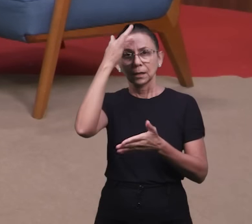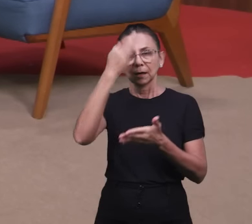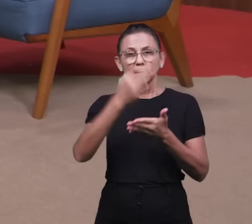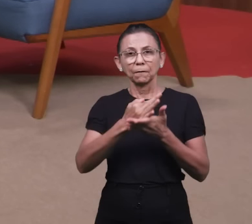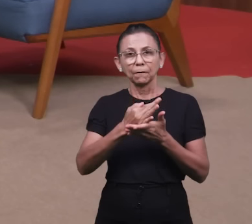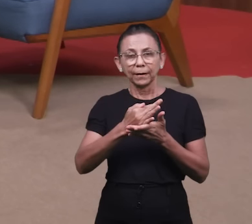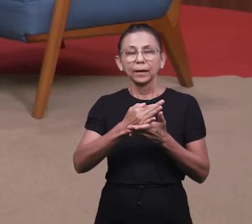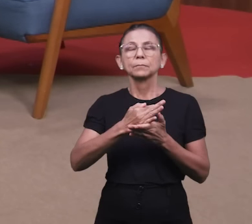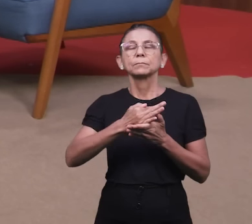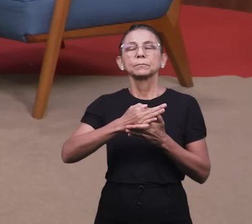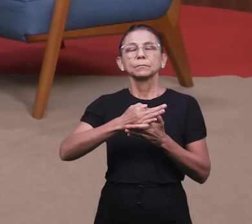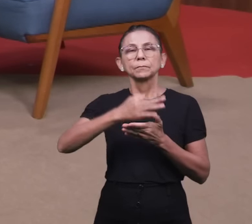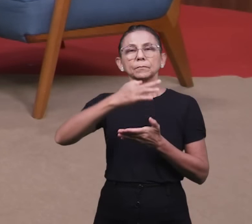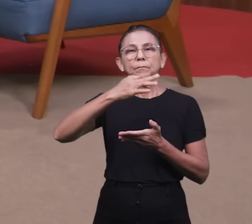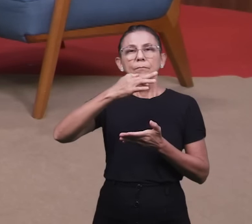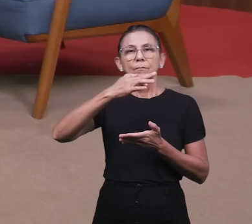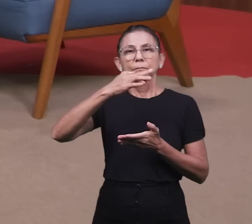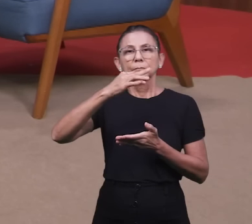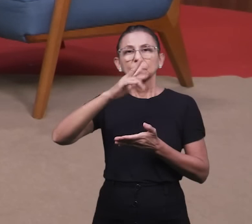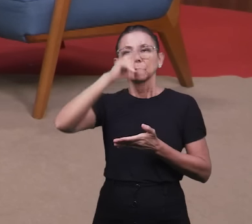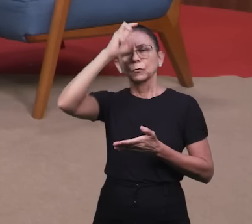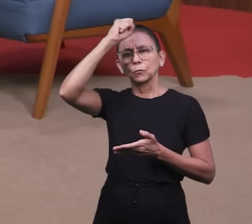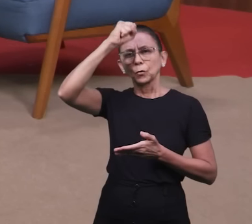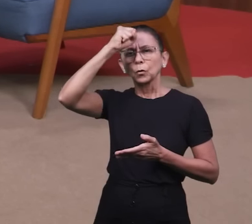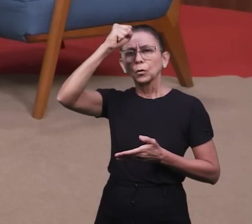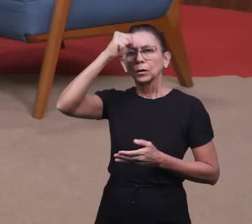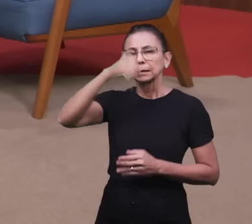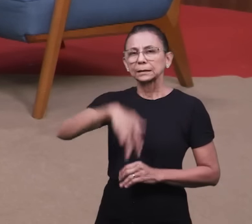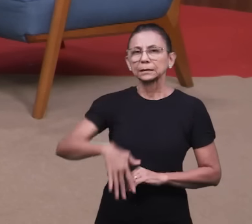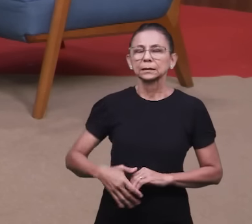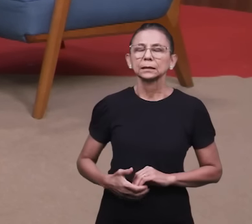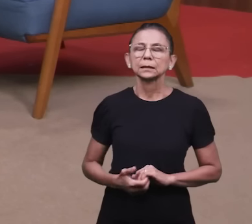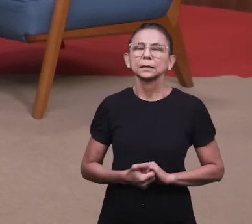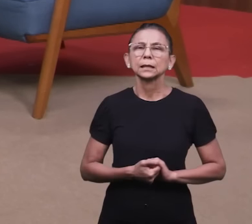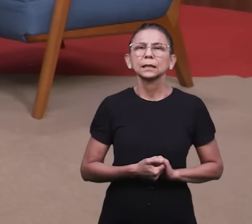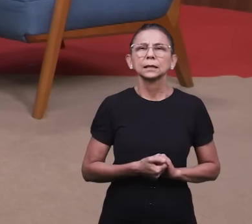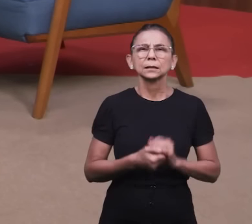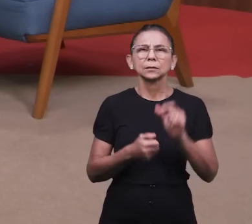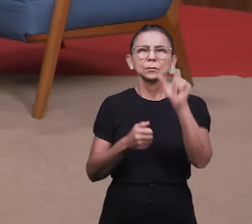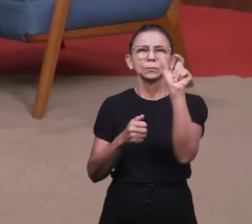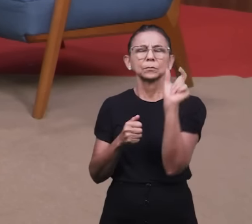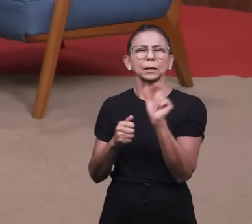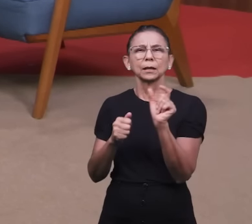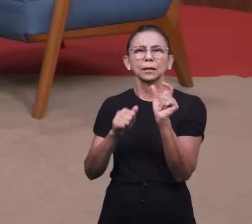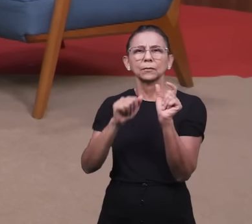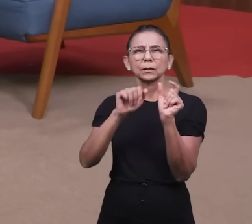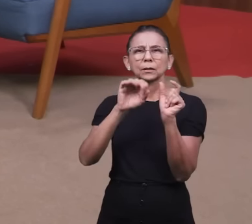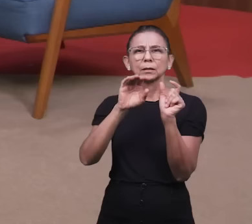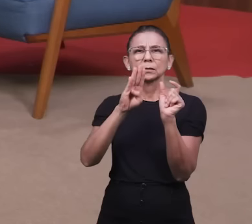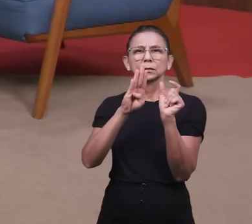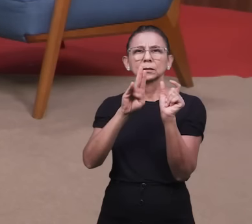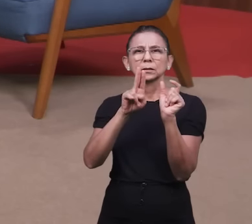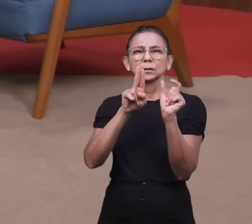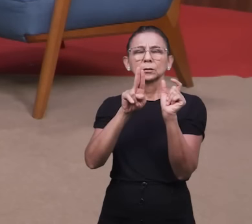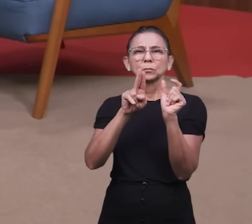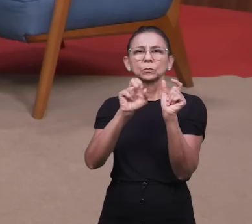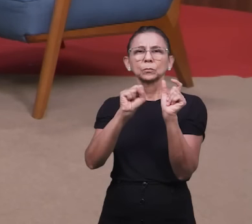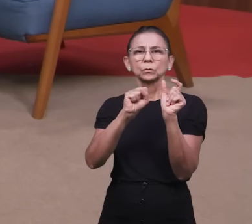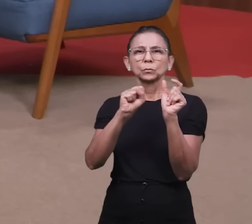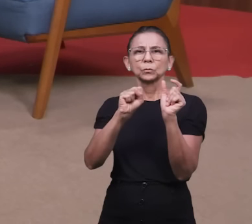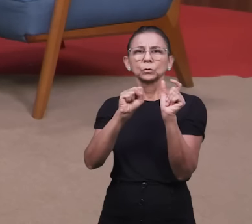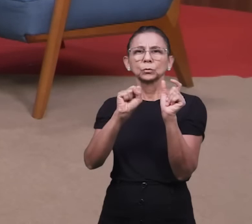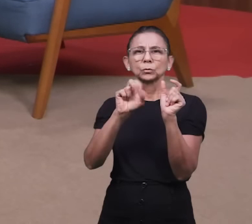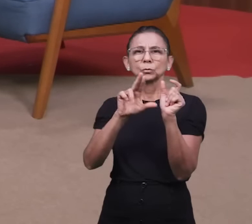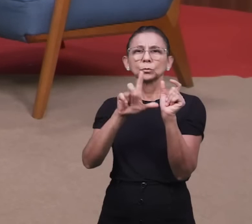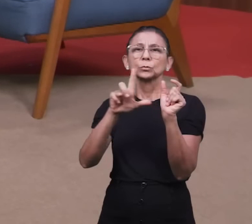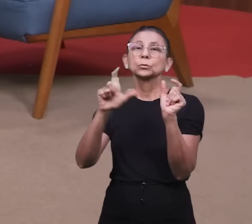aqui tanto da bússola espiritual né primeira vez que a gente ouve essa expressão aqui no programa quer dizer é uma direção é